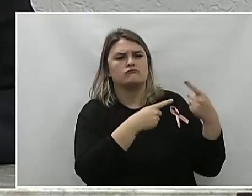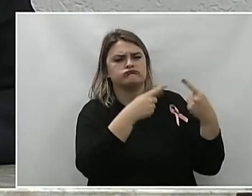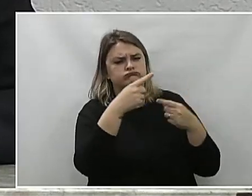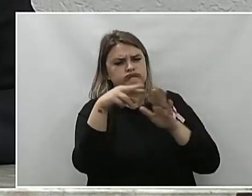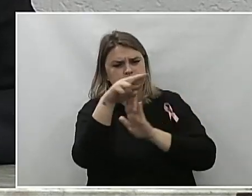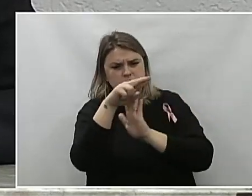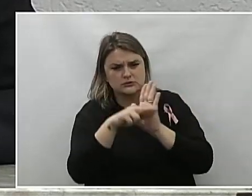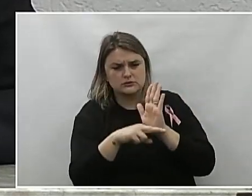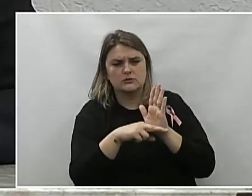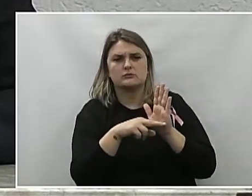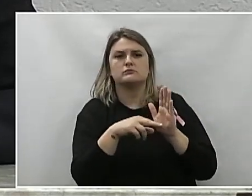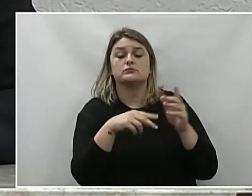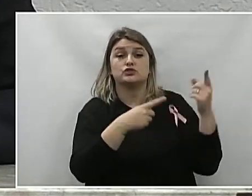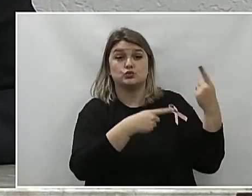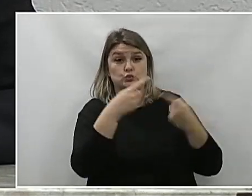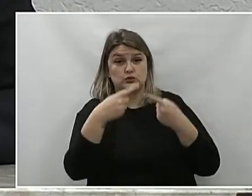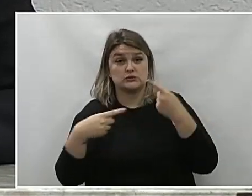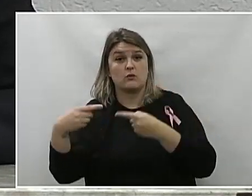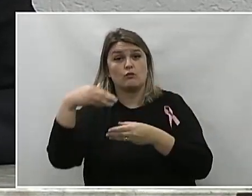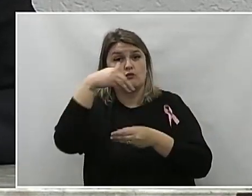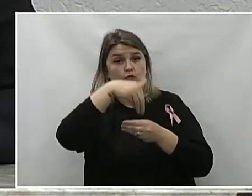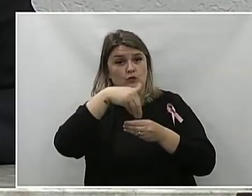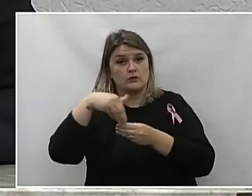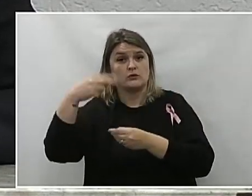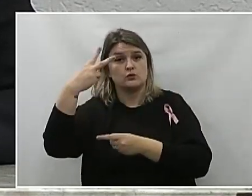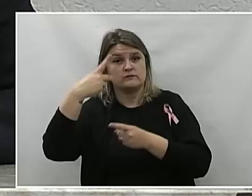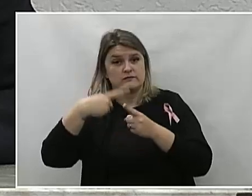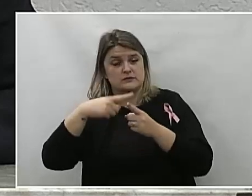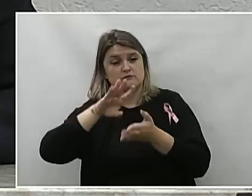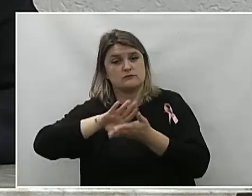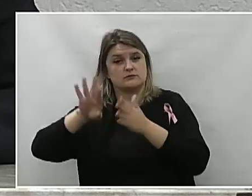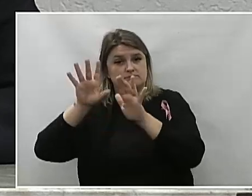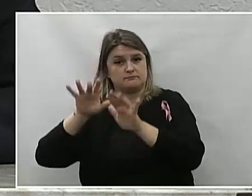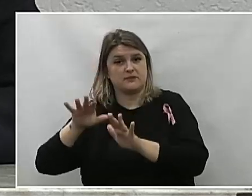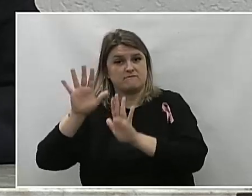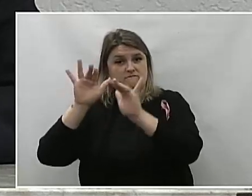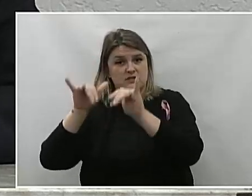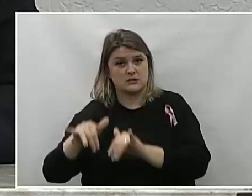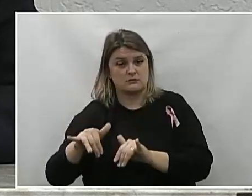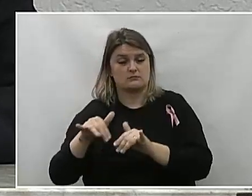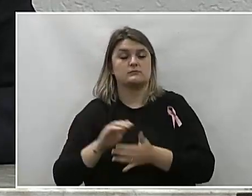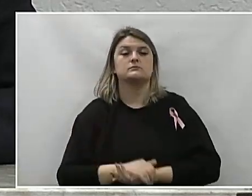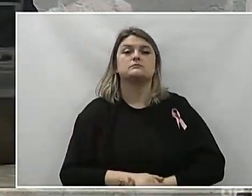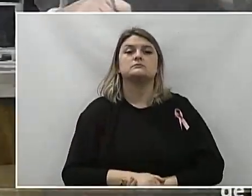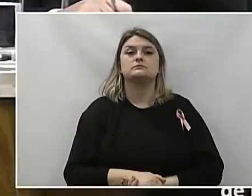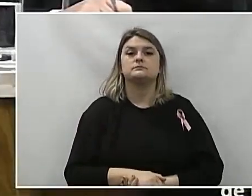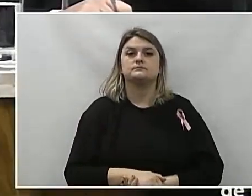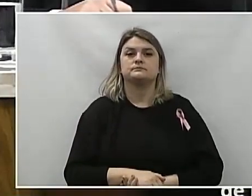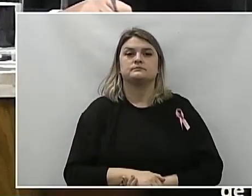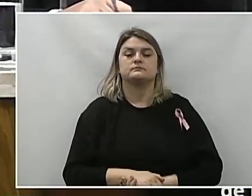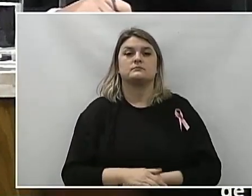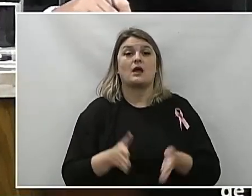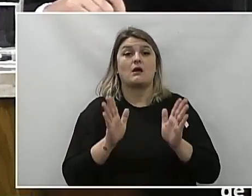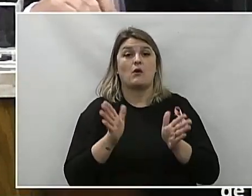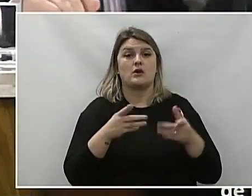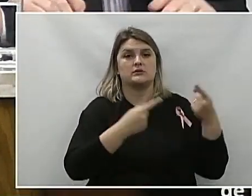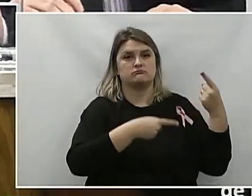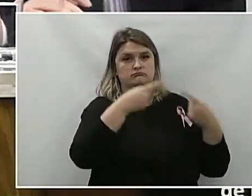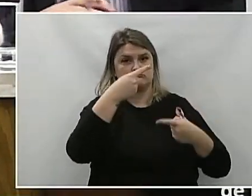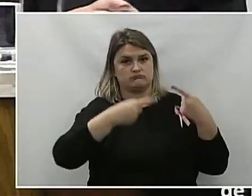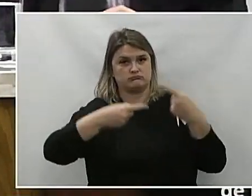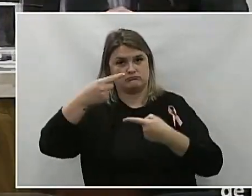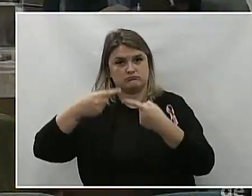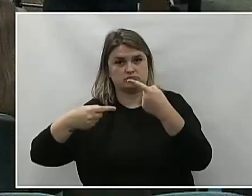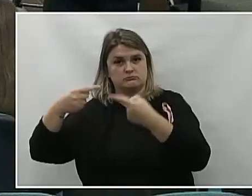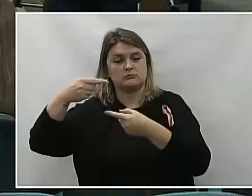trâmites do Regimento com discussão e votação em dois turnos com dispensa da redação final é o parecer em discussão